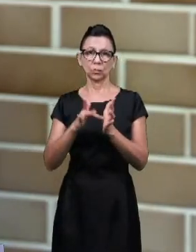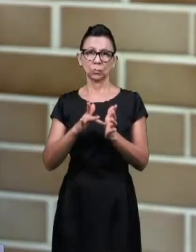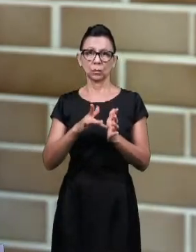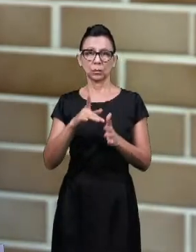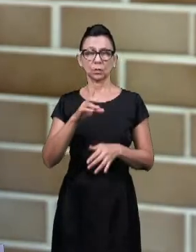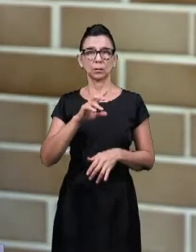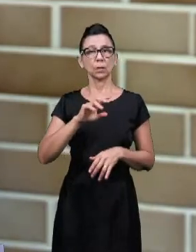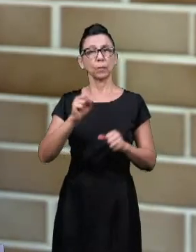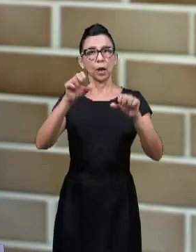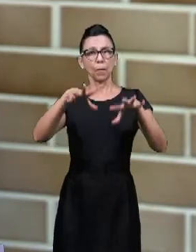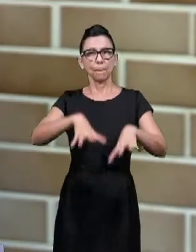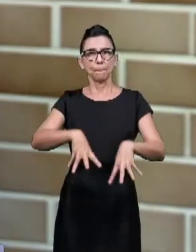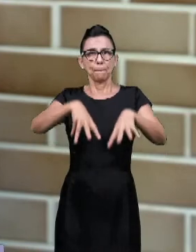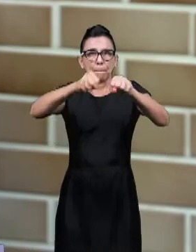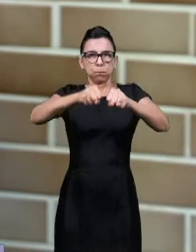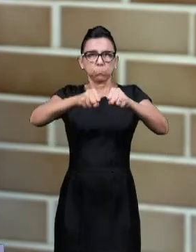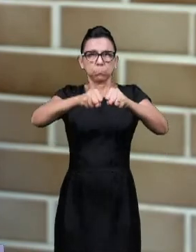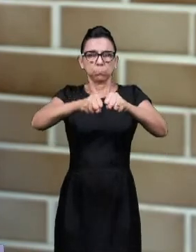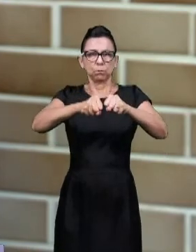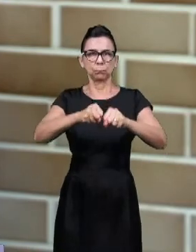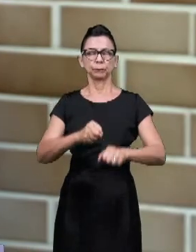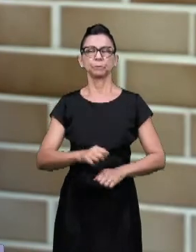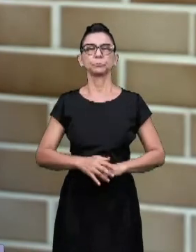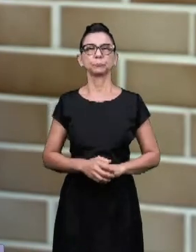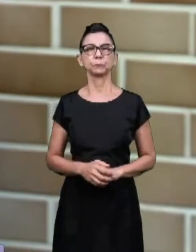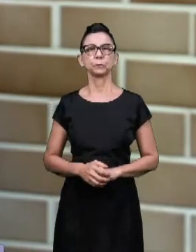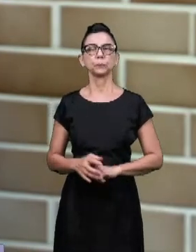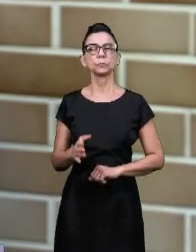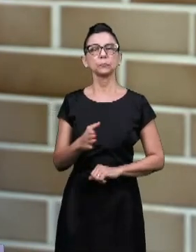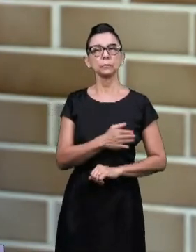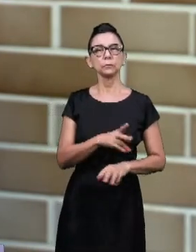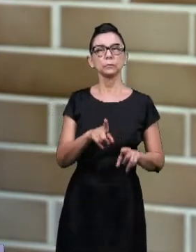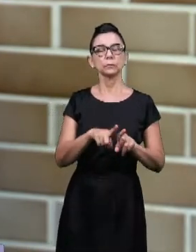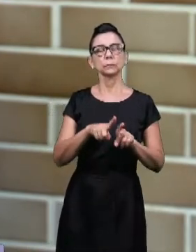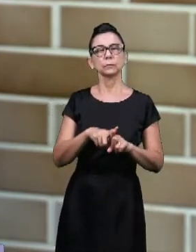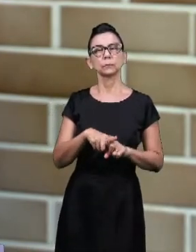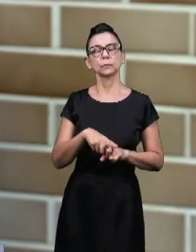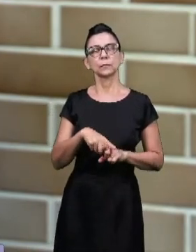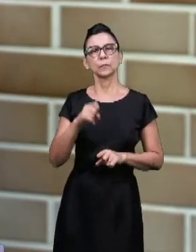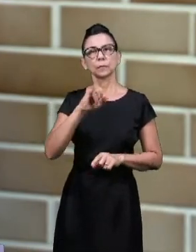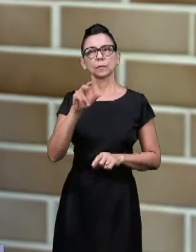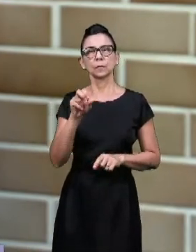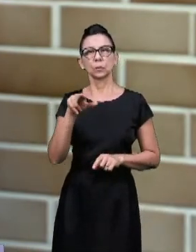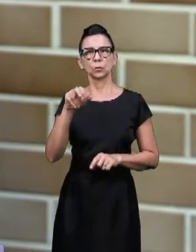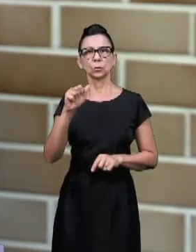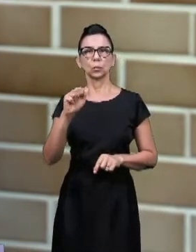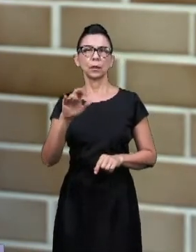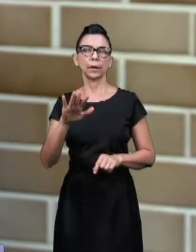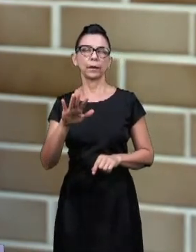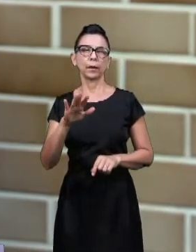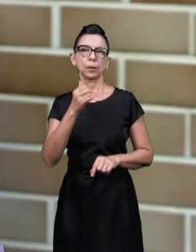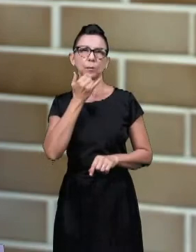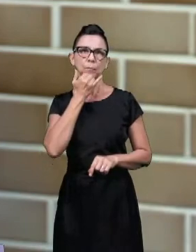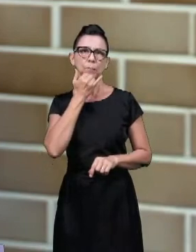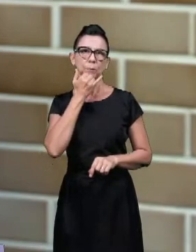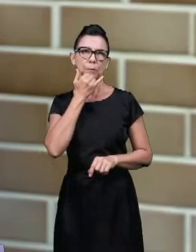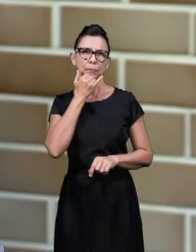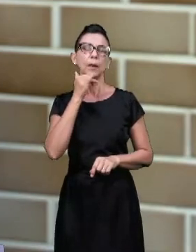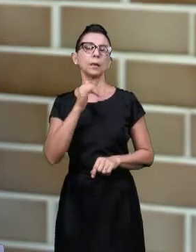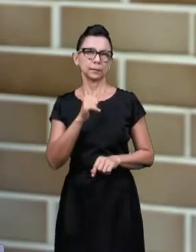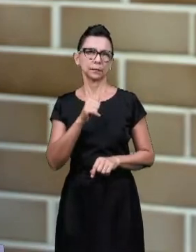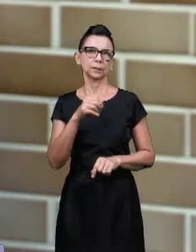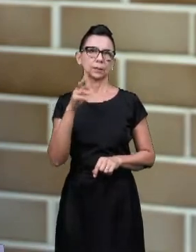expressão também muito bem colocada pela nossa irmã Joana Dark, lá de Paraíba, a irmã de Paraíba,